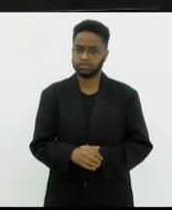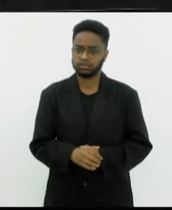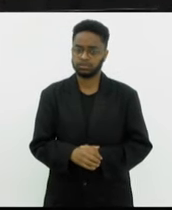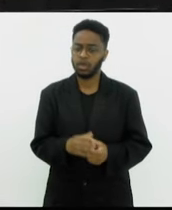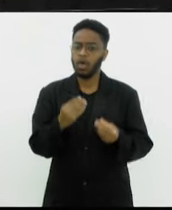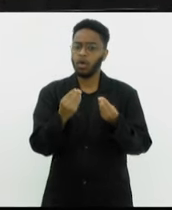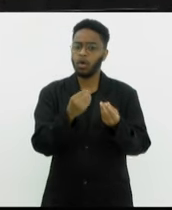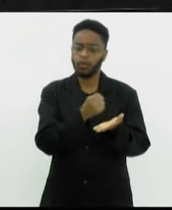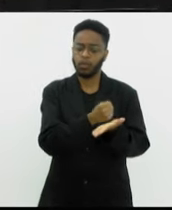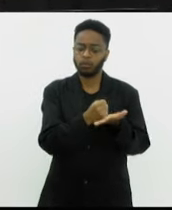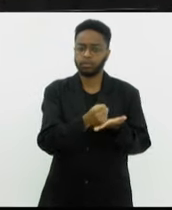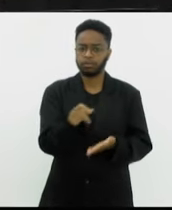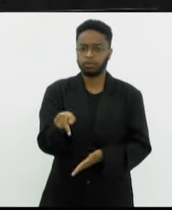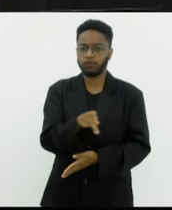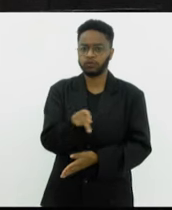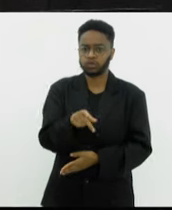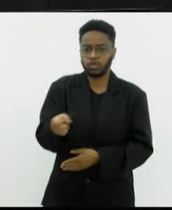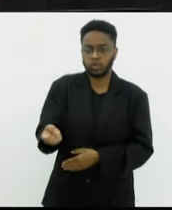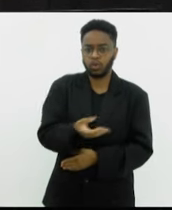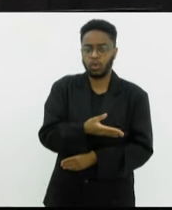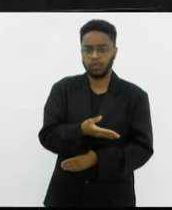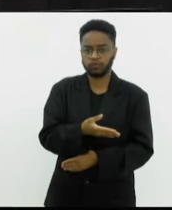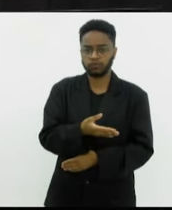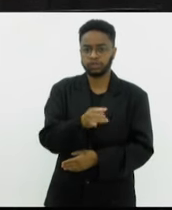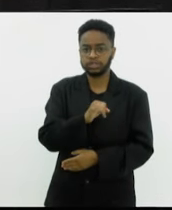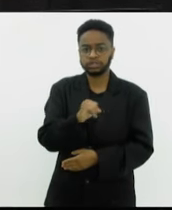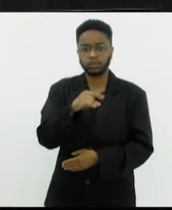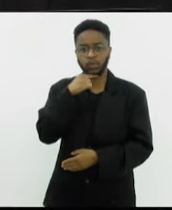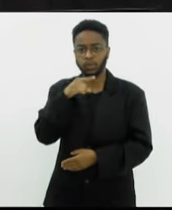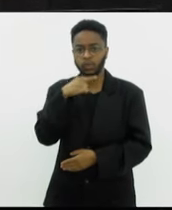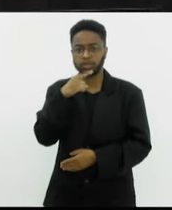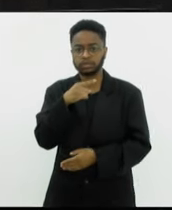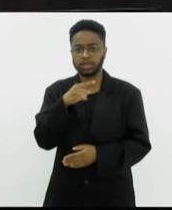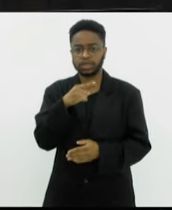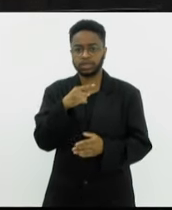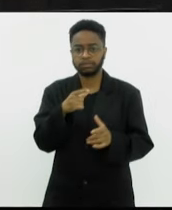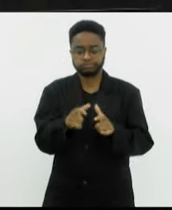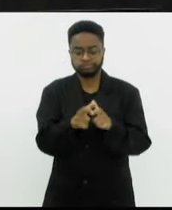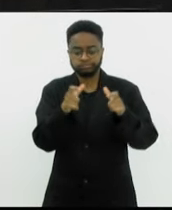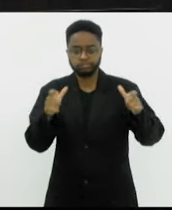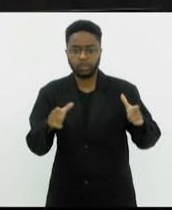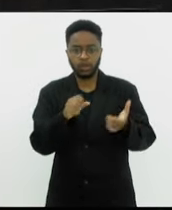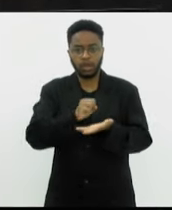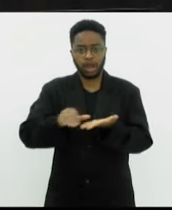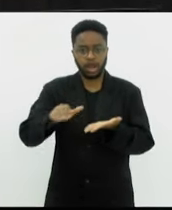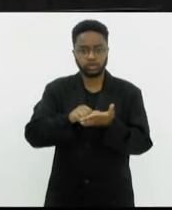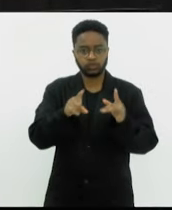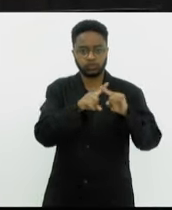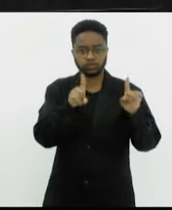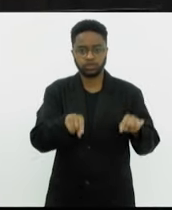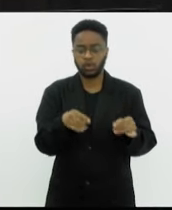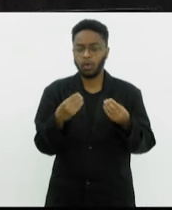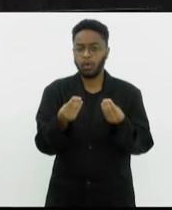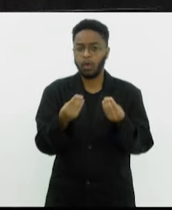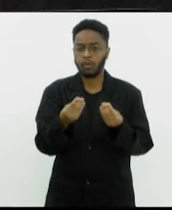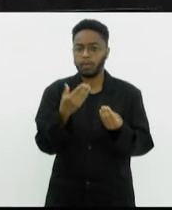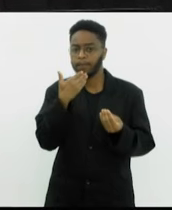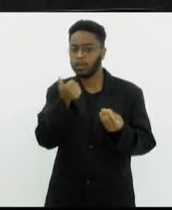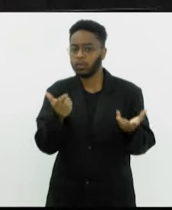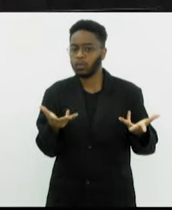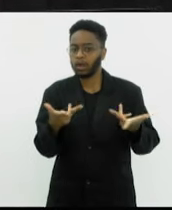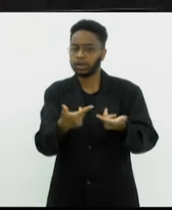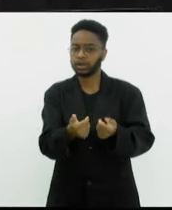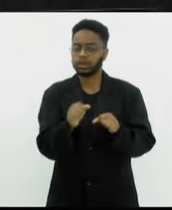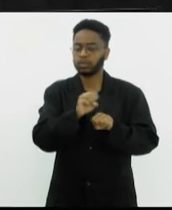Contratar professor sem expandir gasto de pessoal para melhorar a qualidade da educação, como é